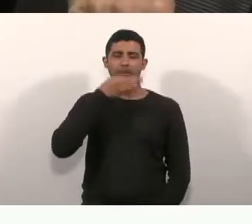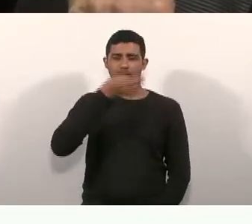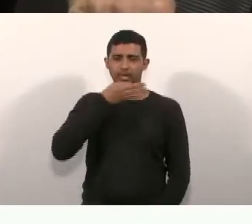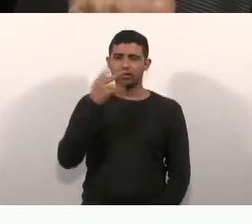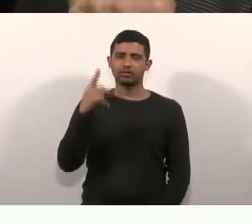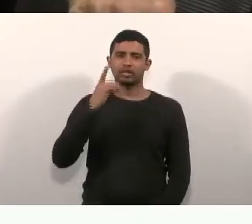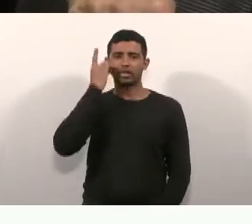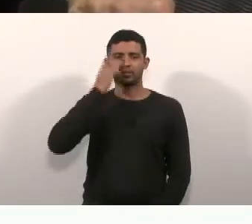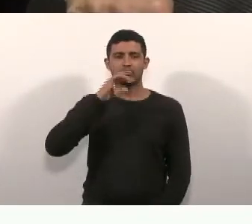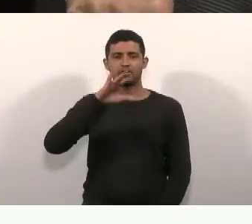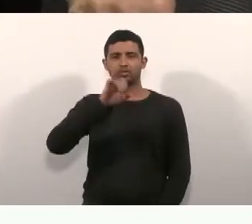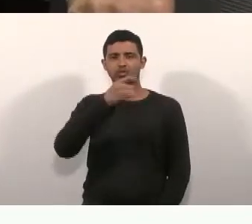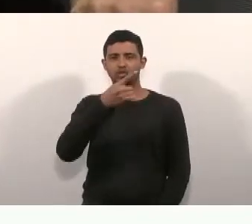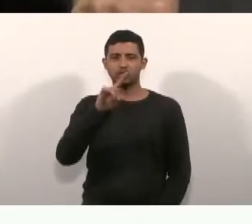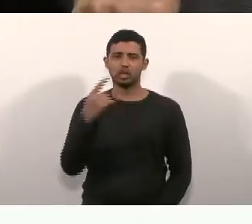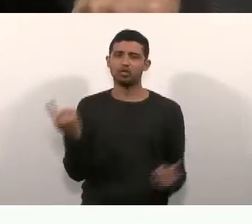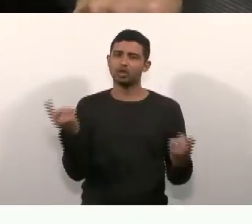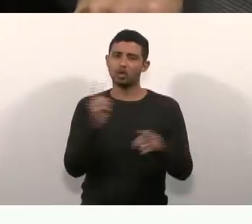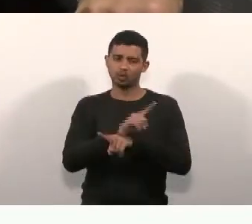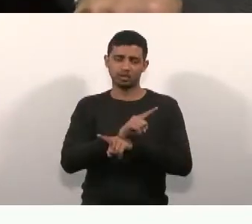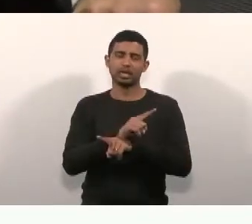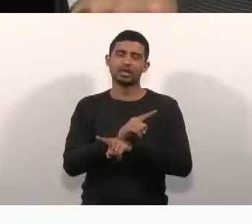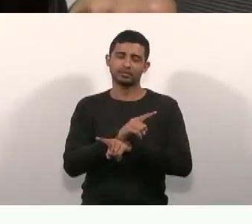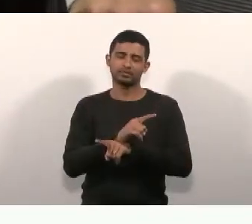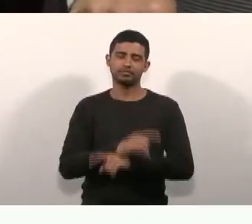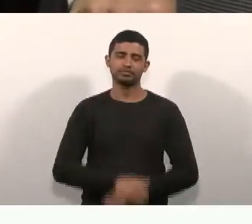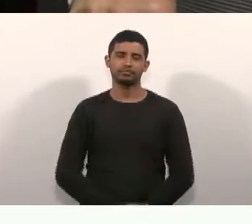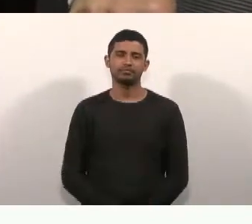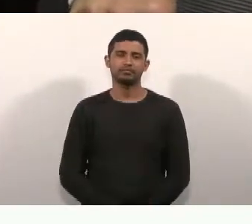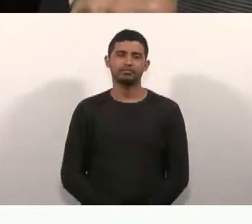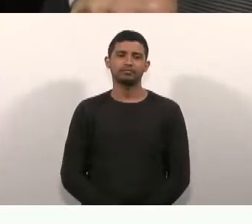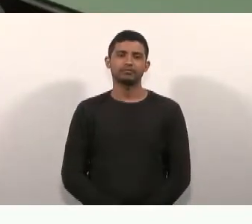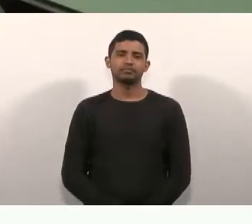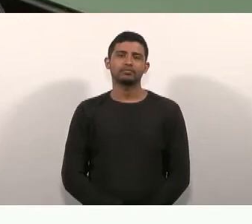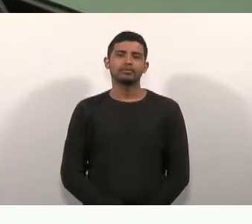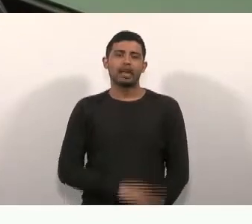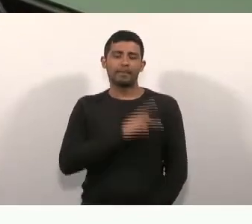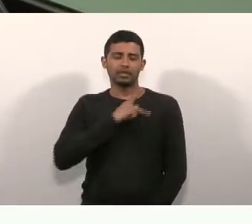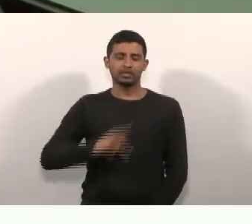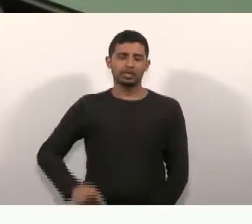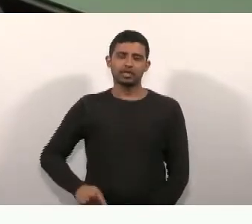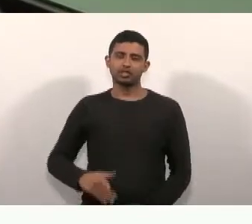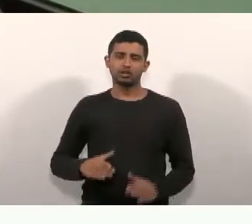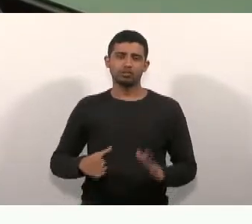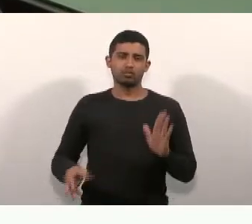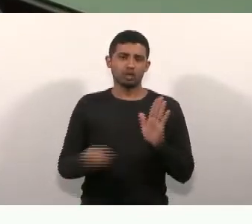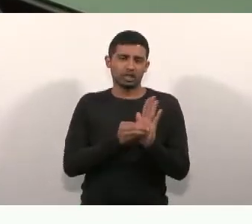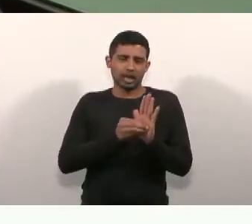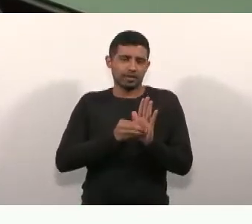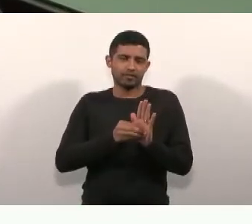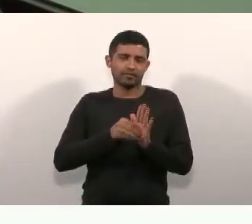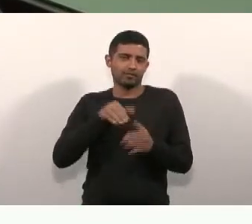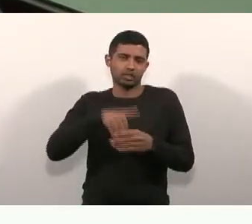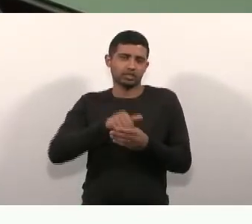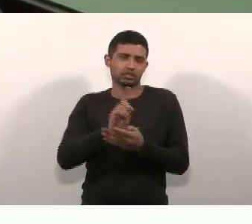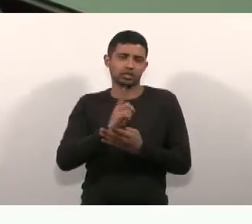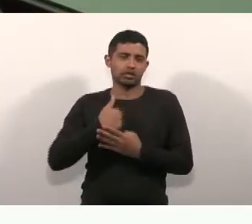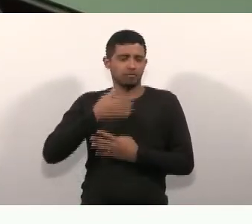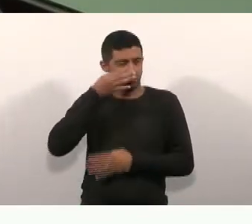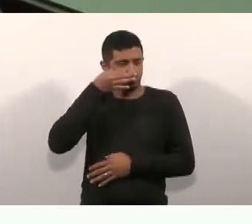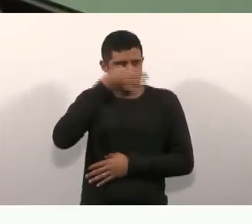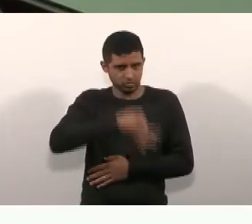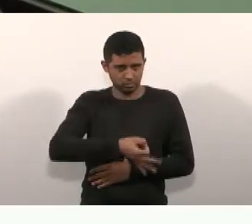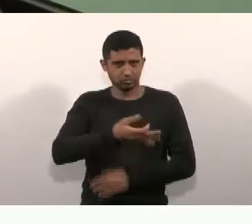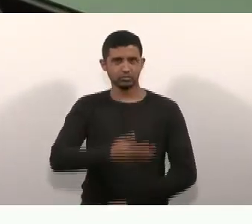é contrário ao projeto de lei. Senhor presidente, eu não vou colocar em votação esse projeto, que eu vou pedir vista. Tudo bem. Tá bom, então eu estou concedendo